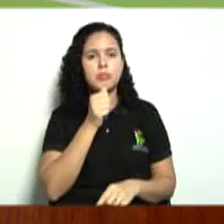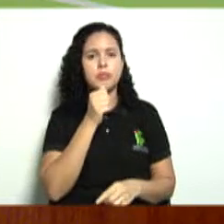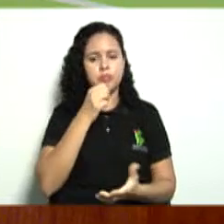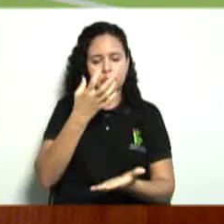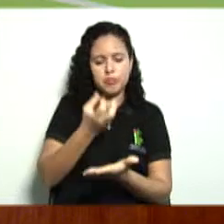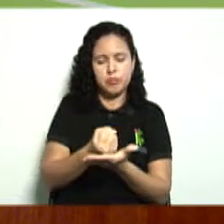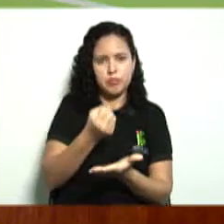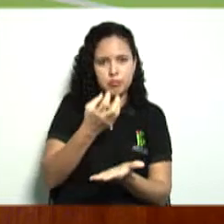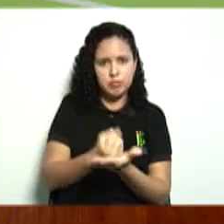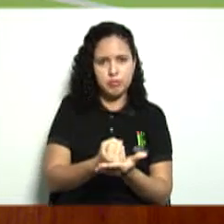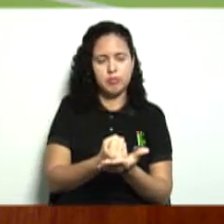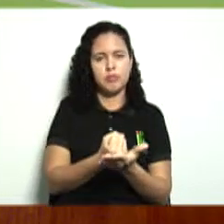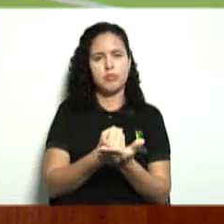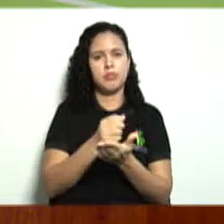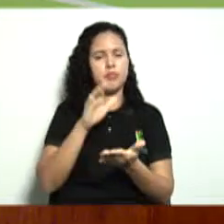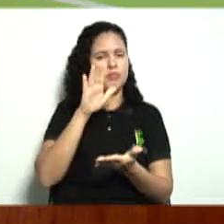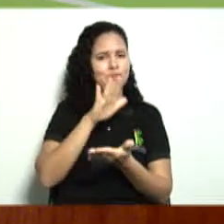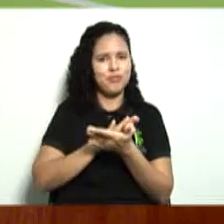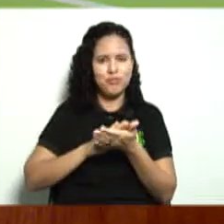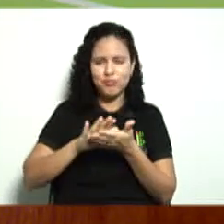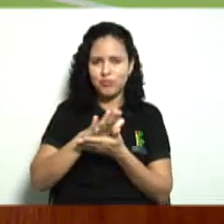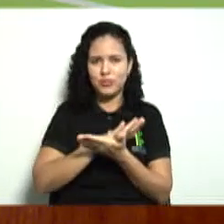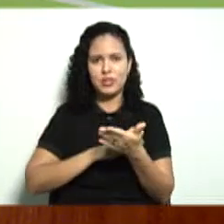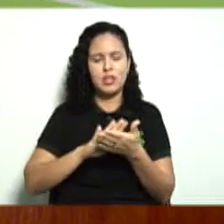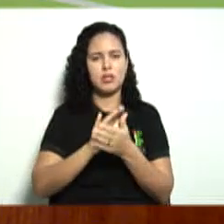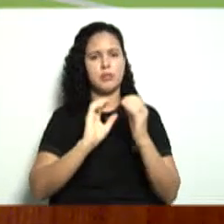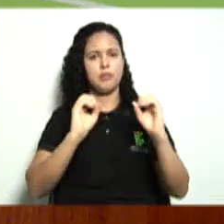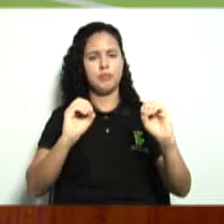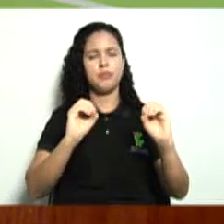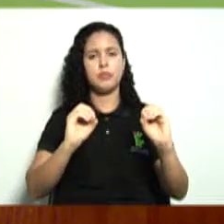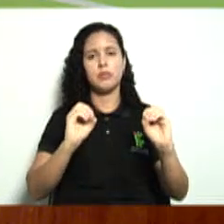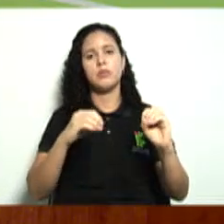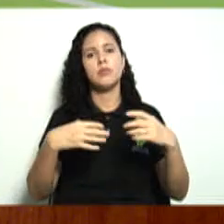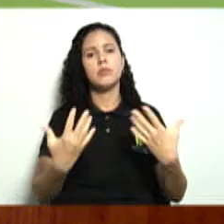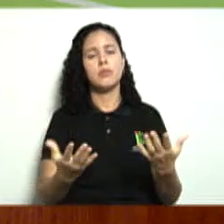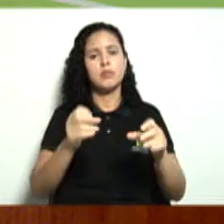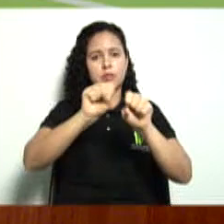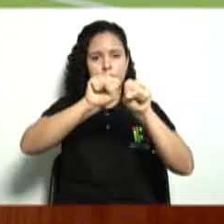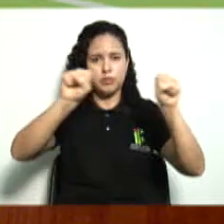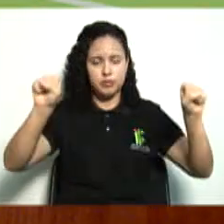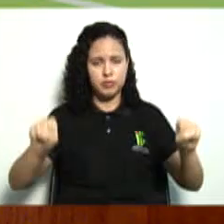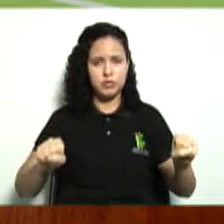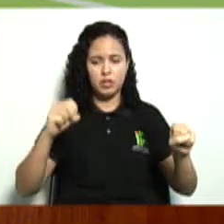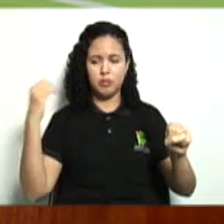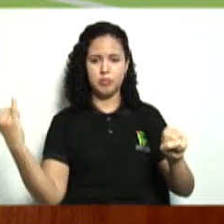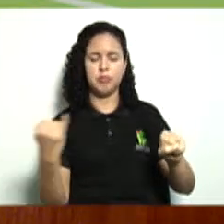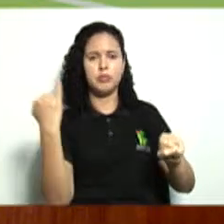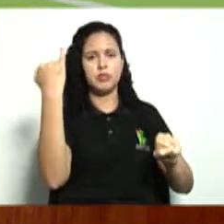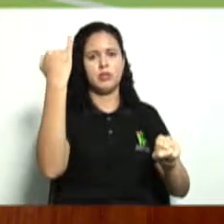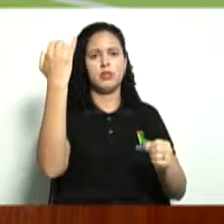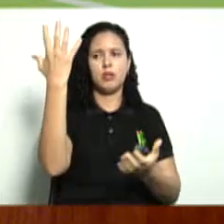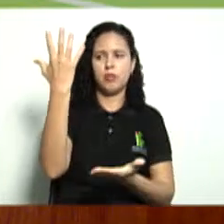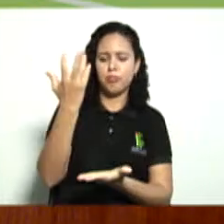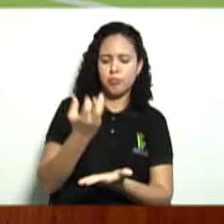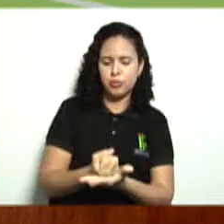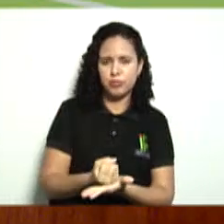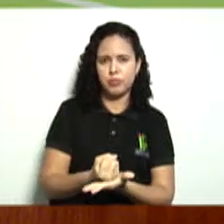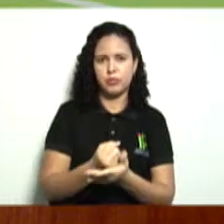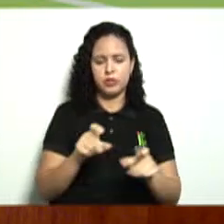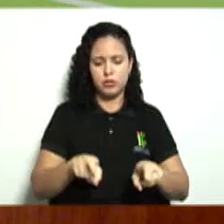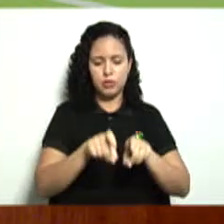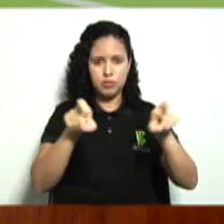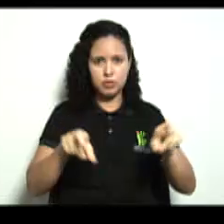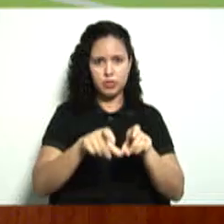absolutamente nada. Então, sistema operacional é o sistema mais importante que a gente tem instalado no nosso computador. Seja ele para a gente utilizar